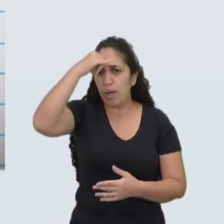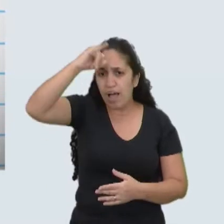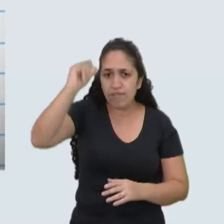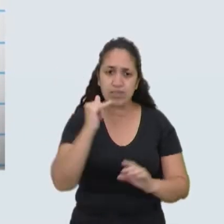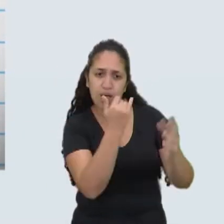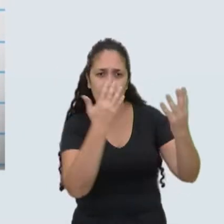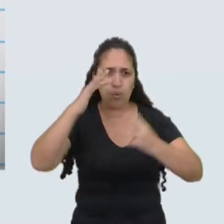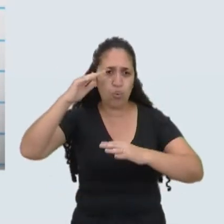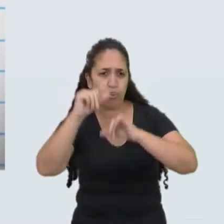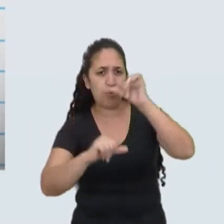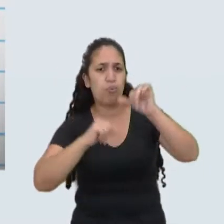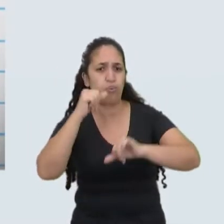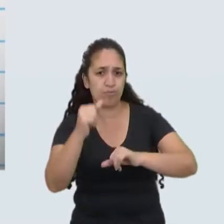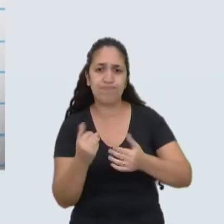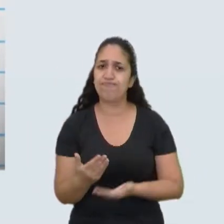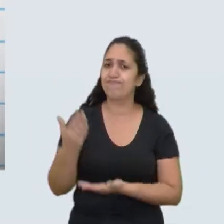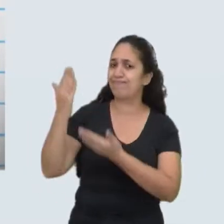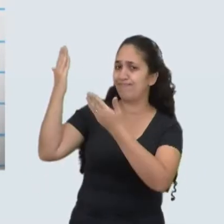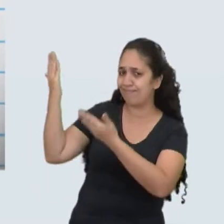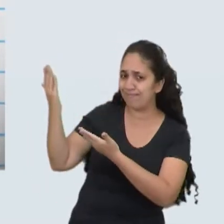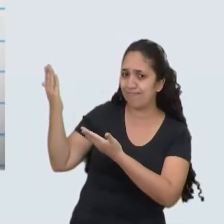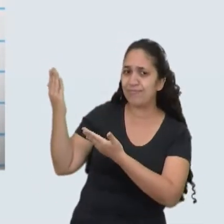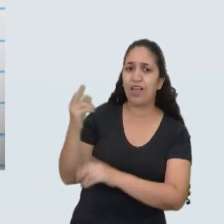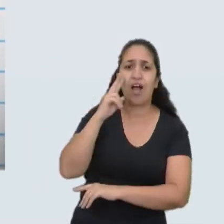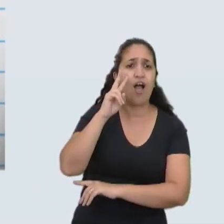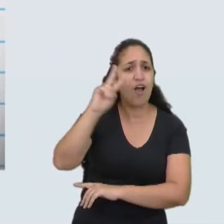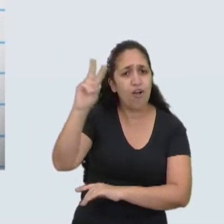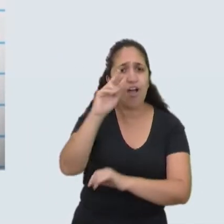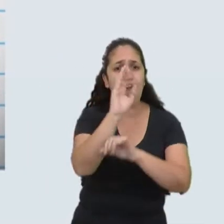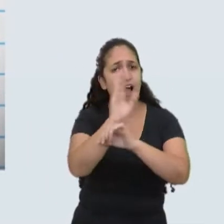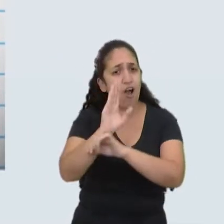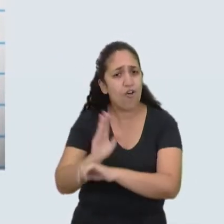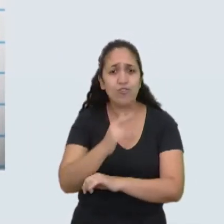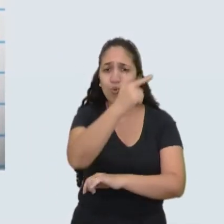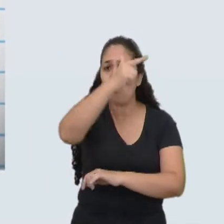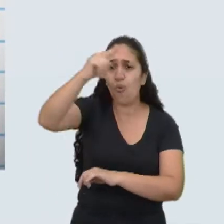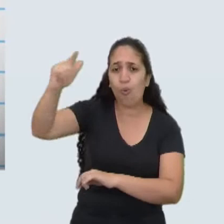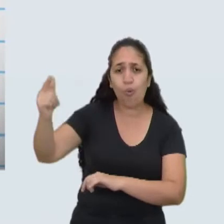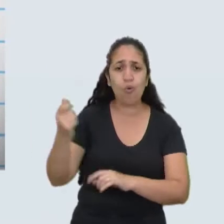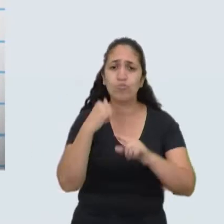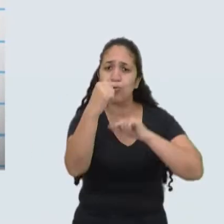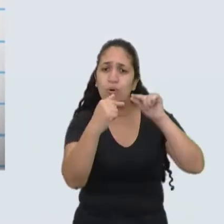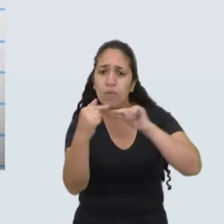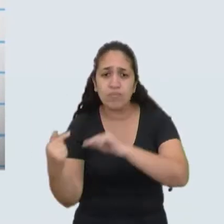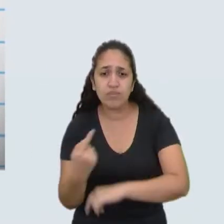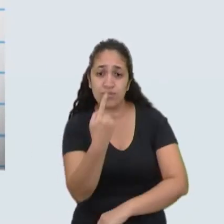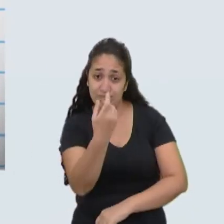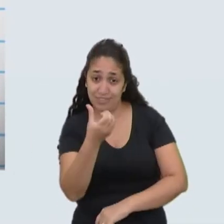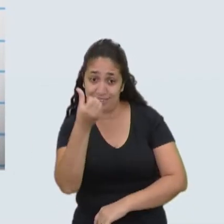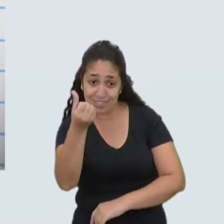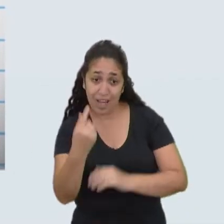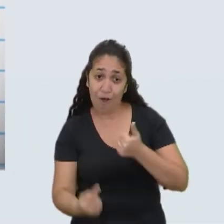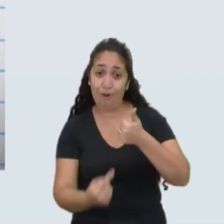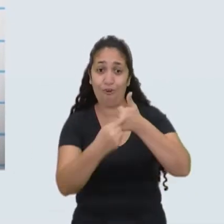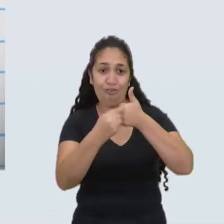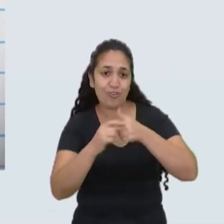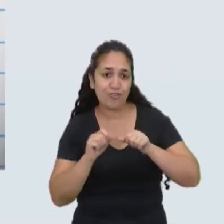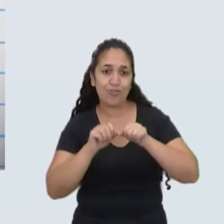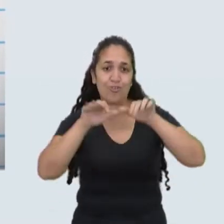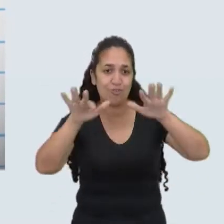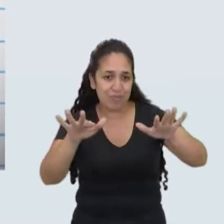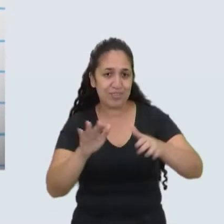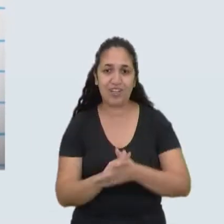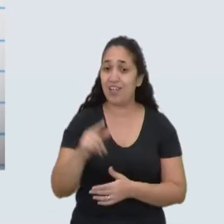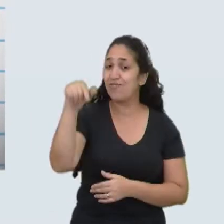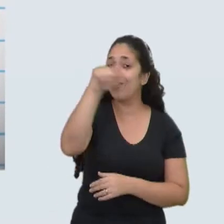impactos. É isso aí! Não deixe de ver os vídeos sobre os outros 16 objetivos no nosso canal, curtir e compartilhar. Assim